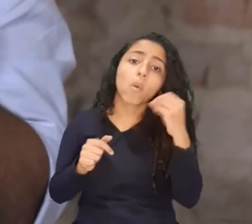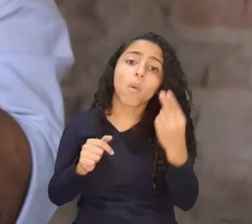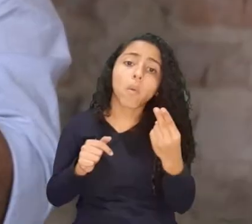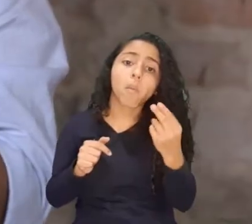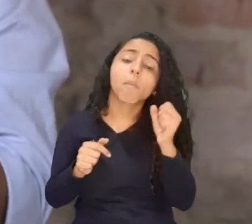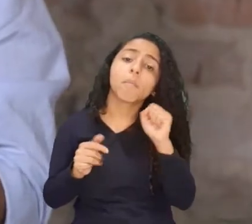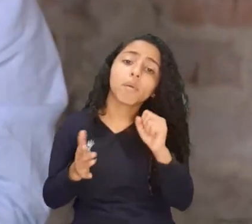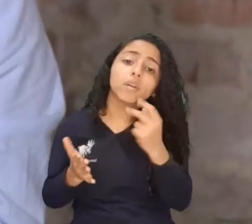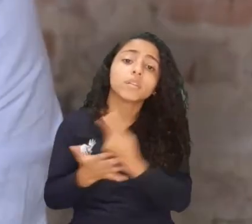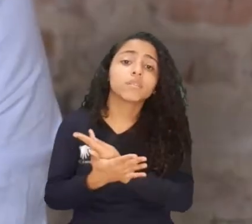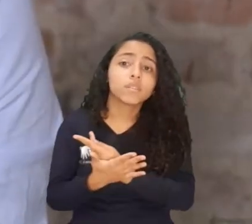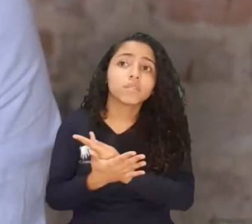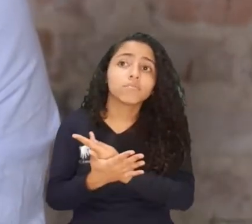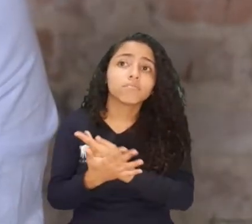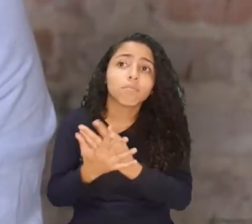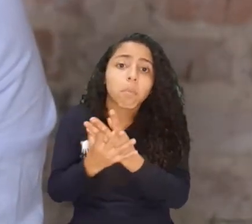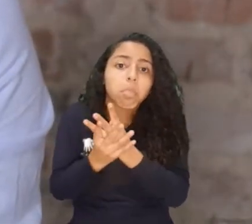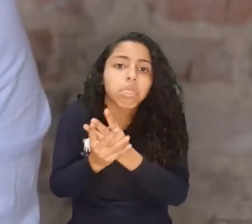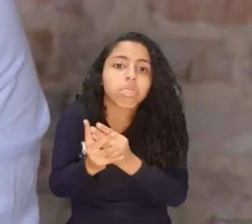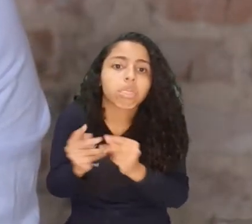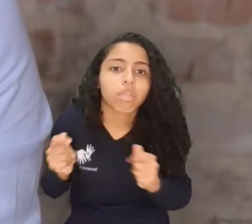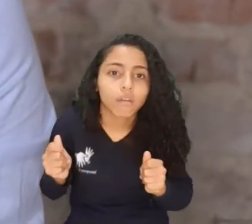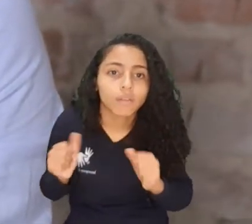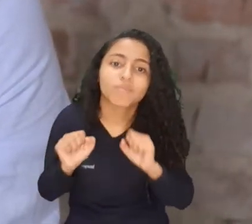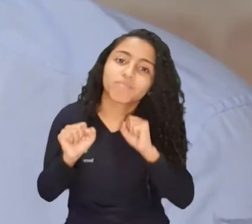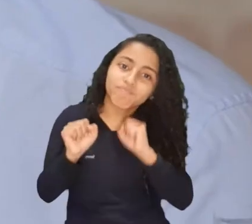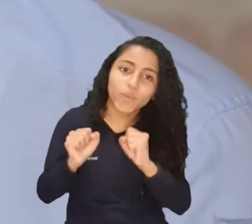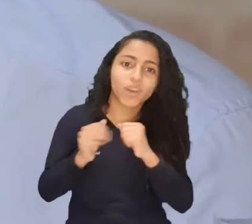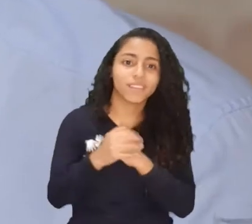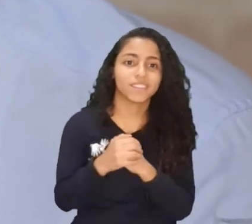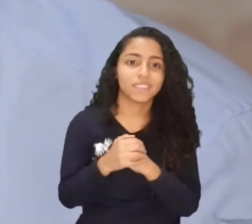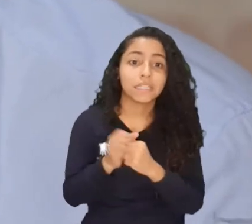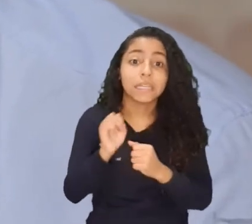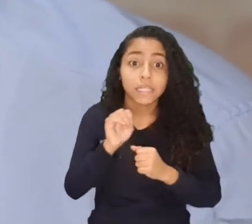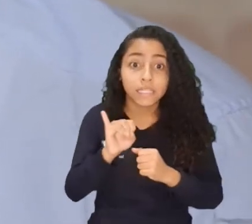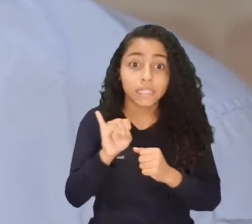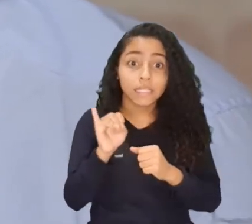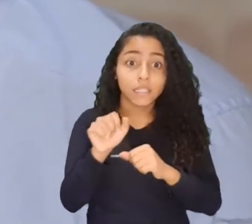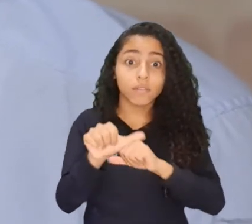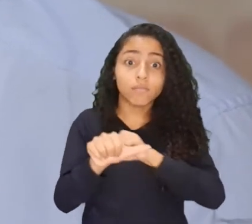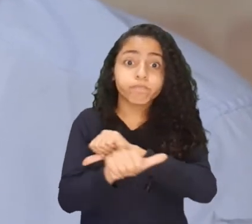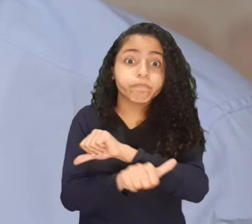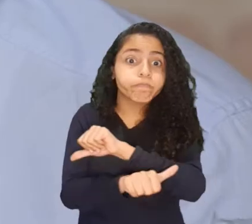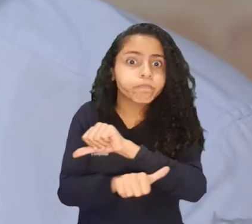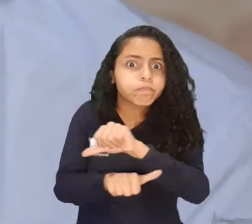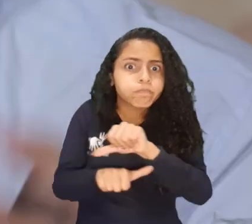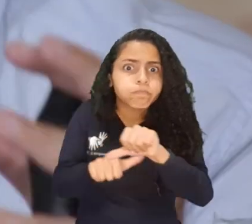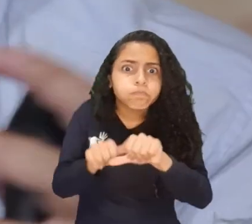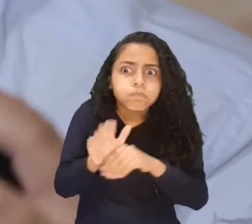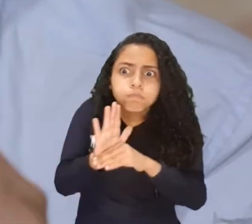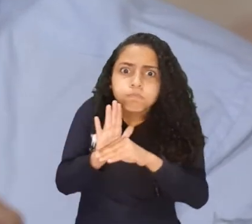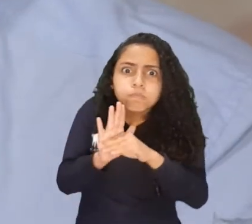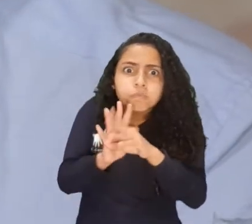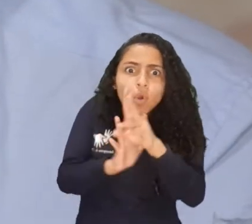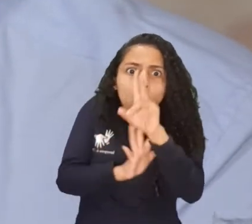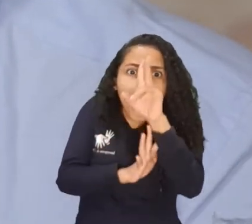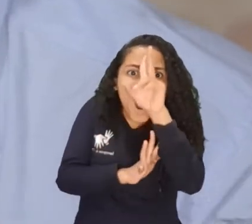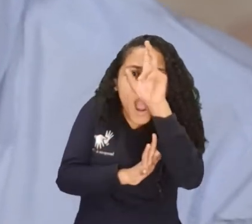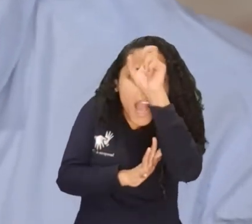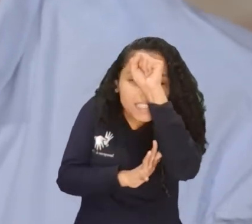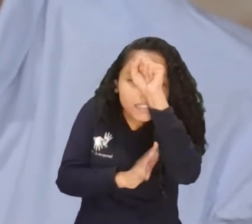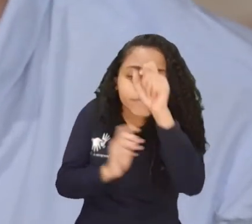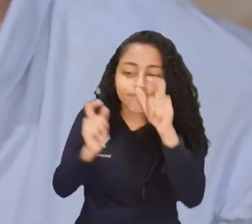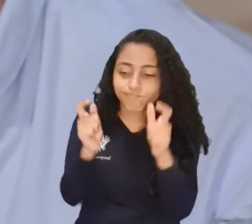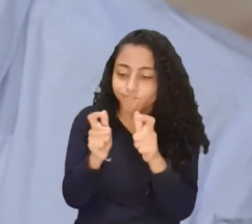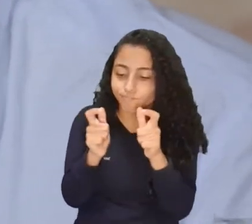eventualmente, até se extinguir. Se as mudanças forem muito acima daquilo que ela tolera, a distribuição geográfica vai